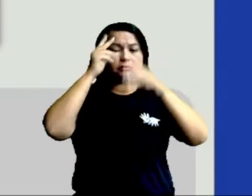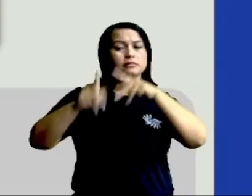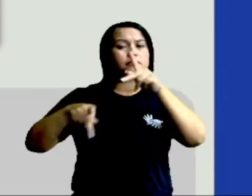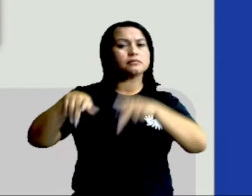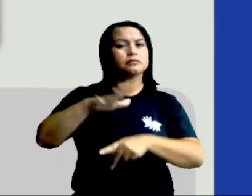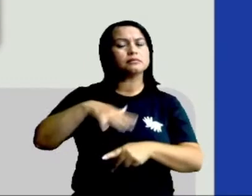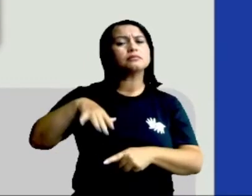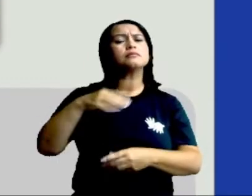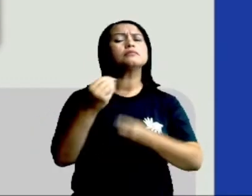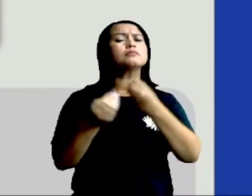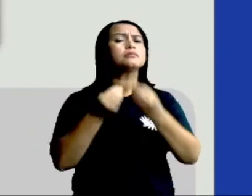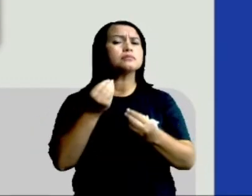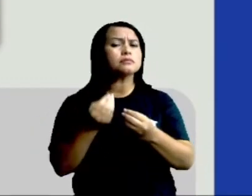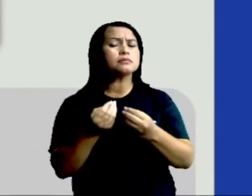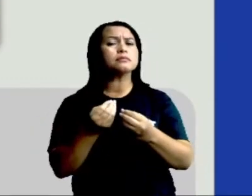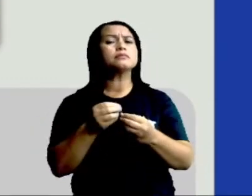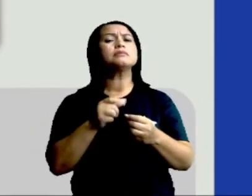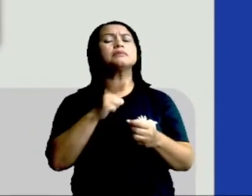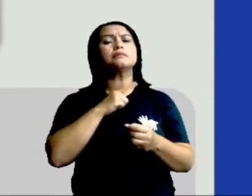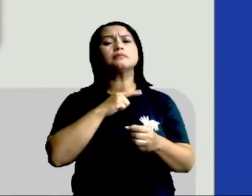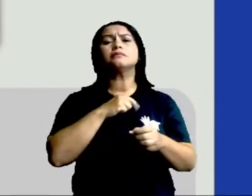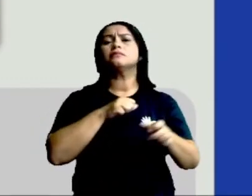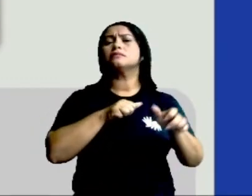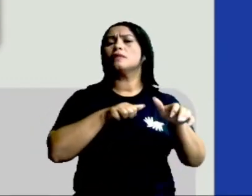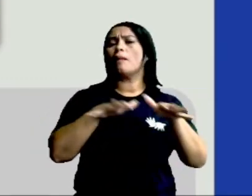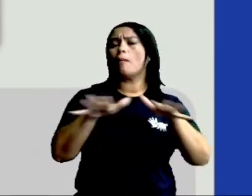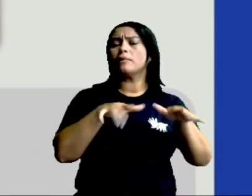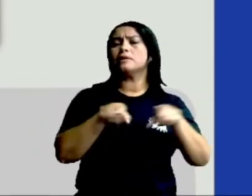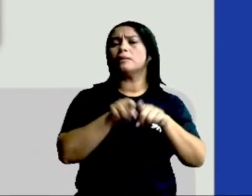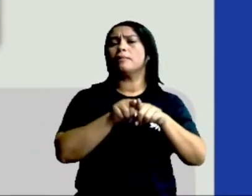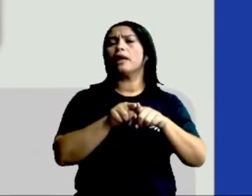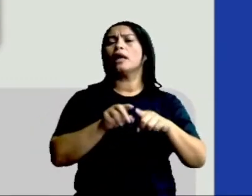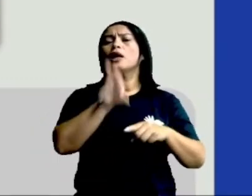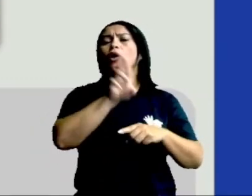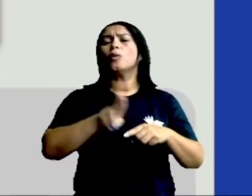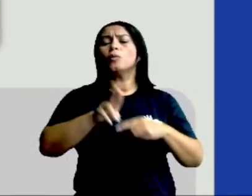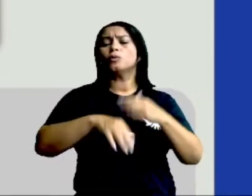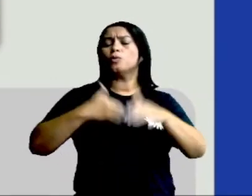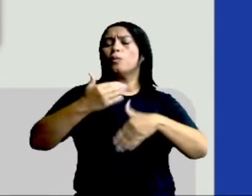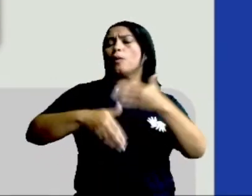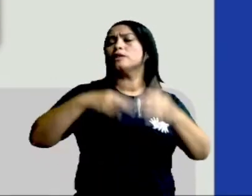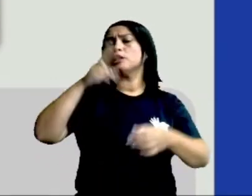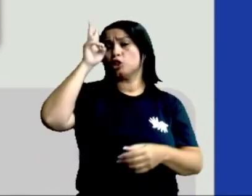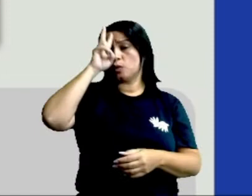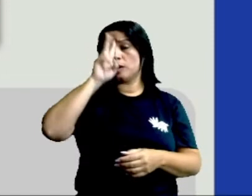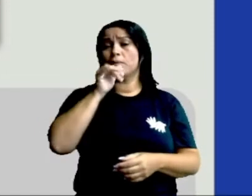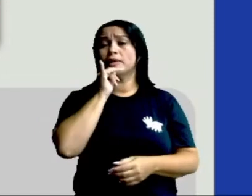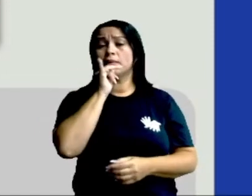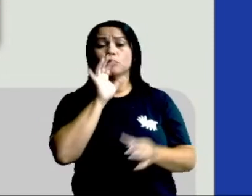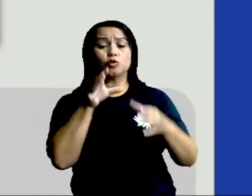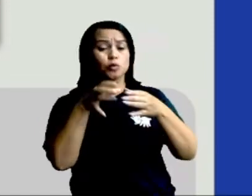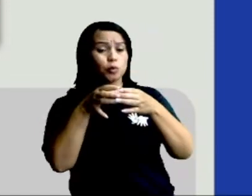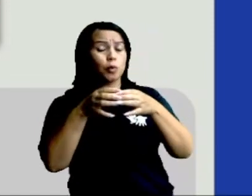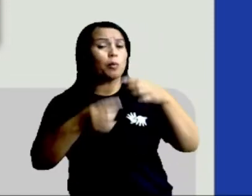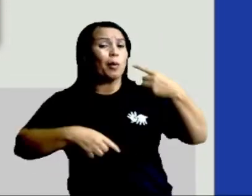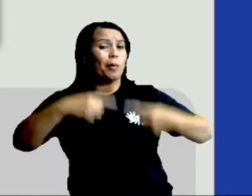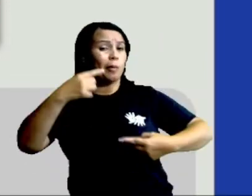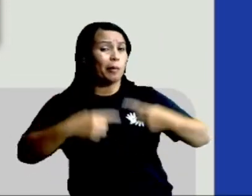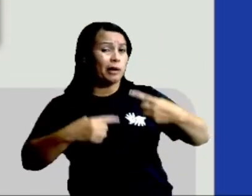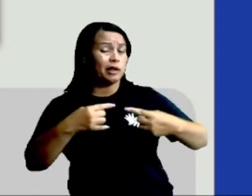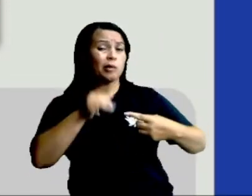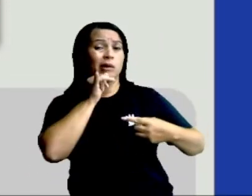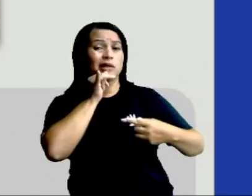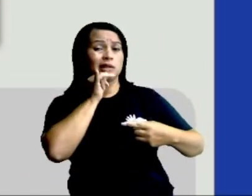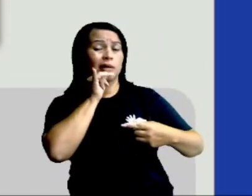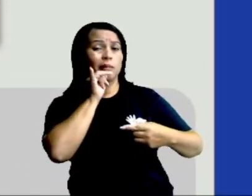é construída com a mobilização e o uso de processos históricos. Por exemplo, se algum grupo político fez questão de esconder